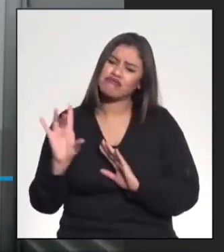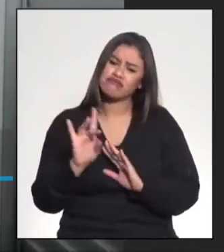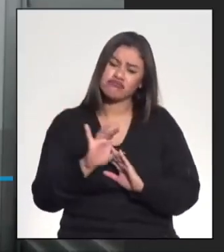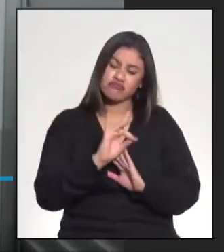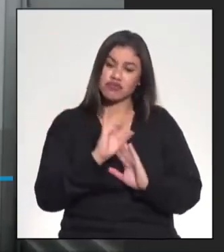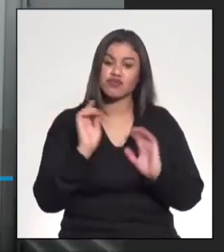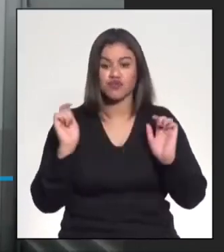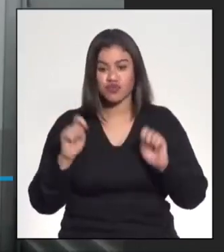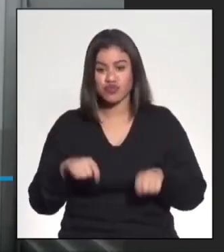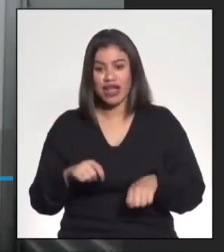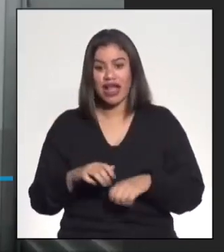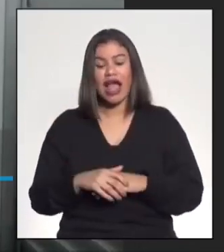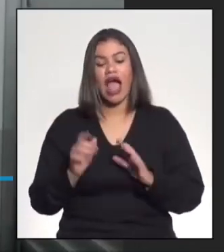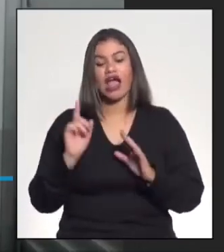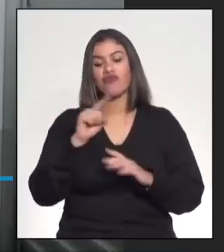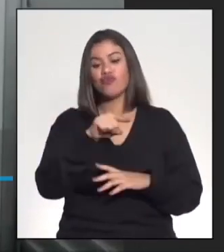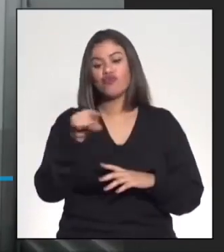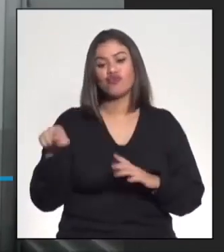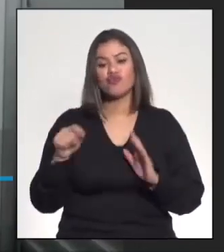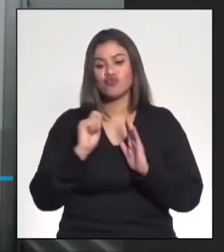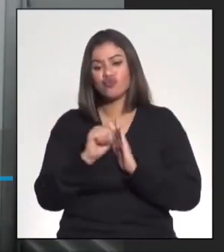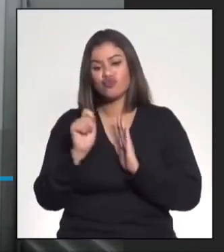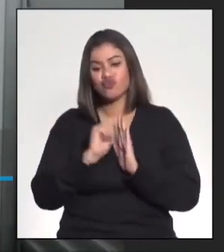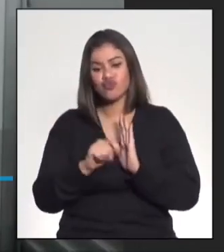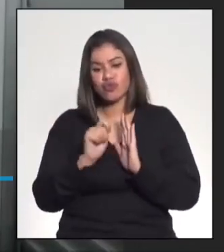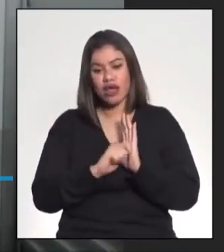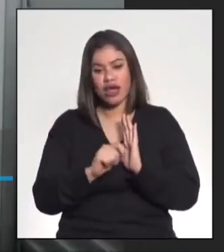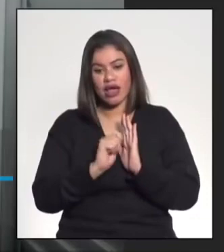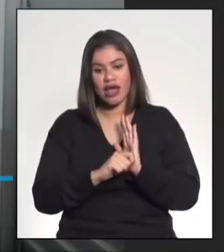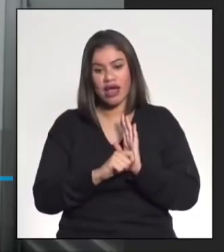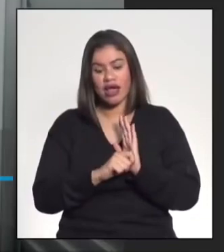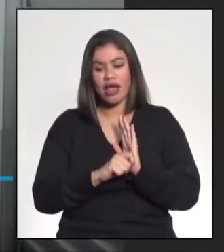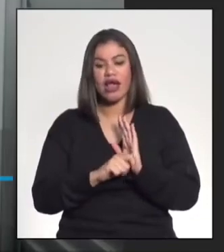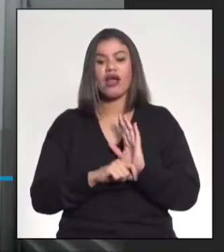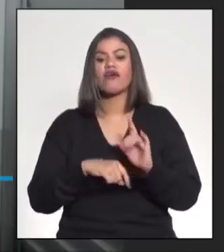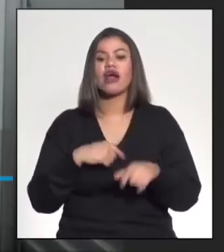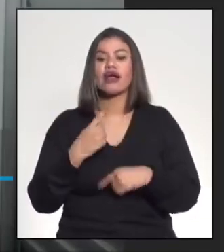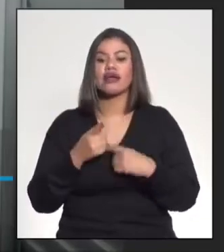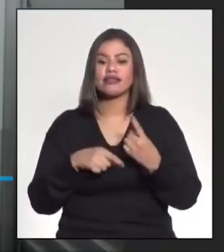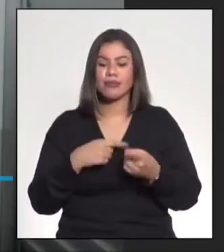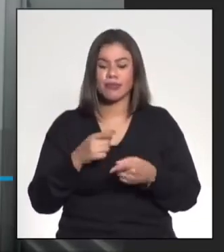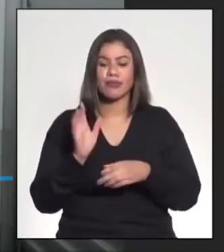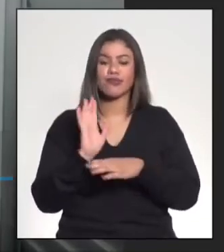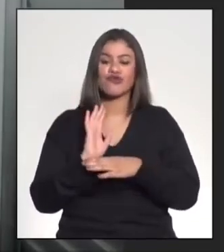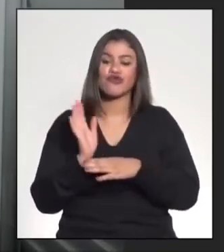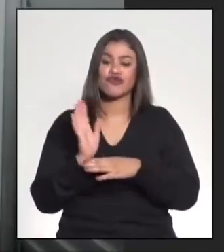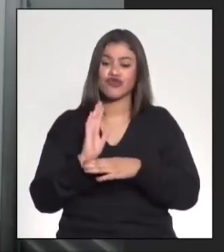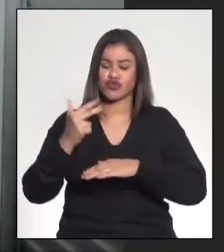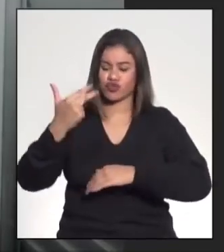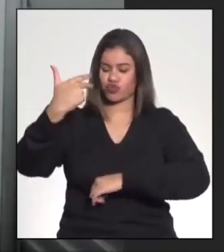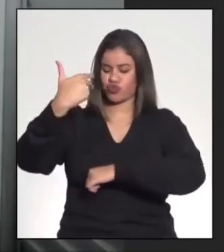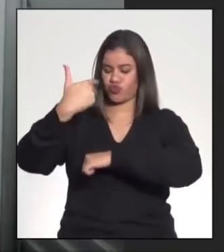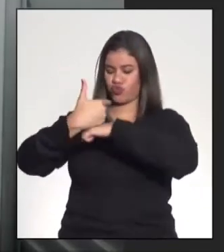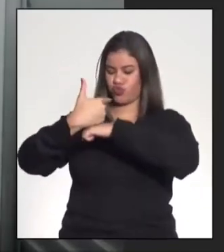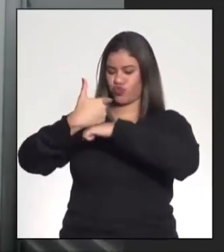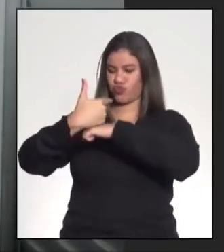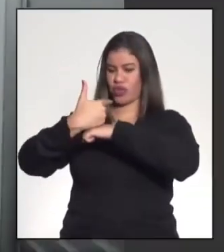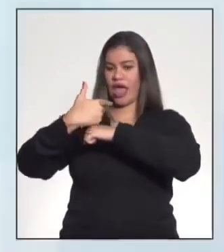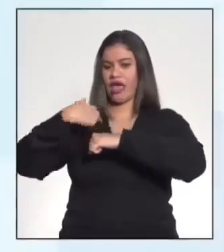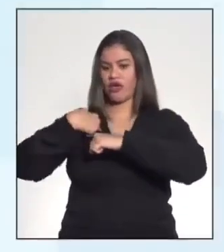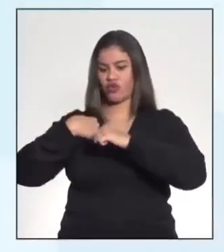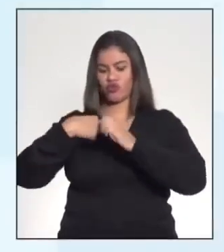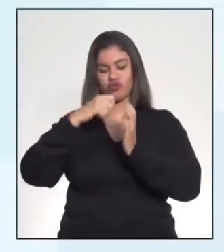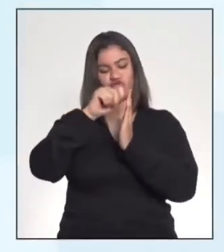O que você vai fazer depois? Você grava um vídeo, você interpretando a sua própria música,